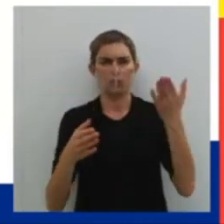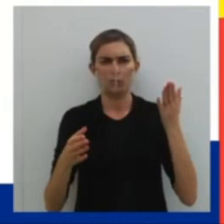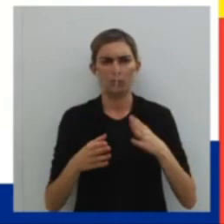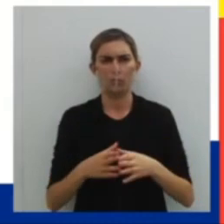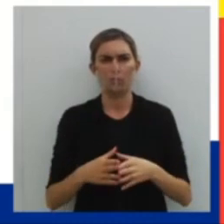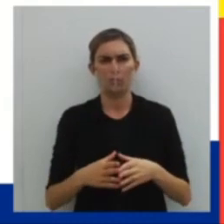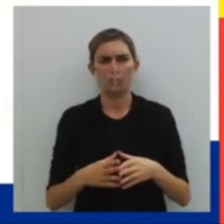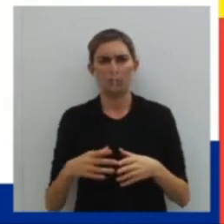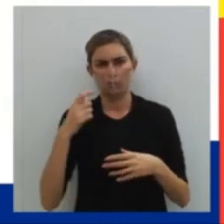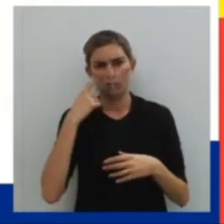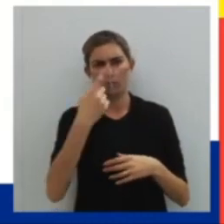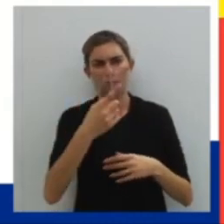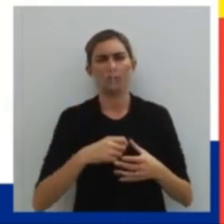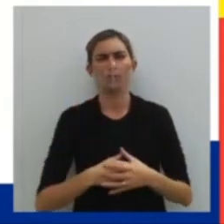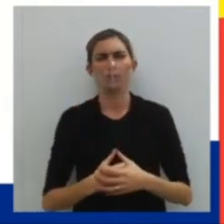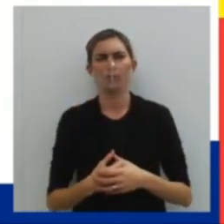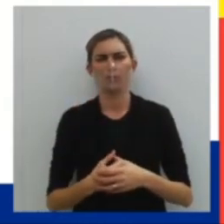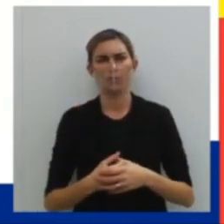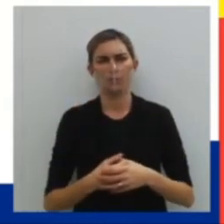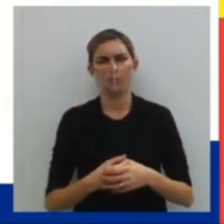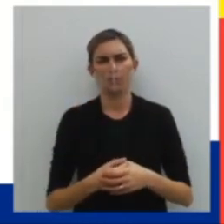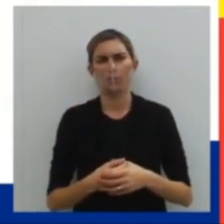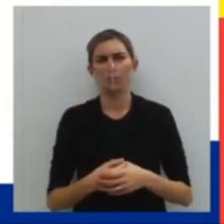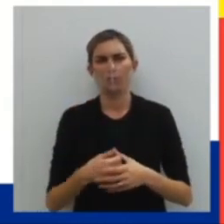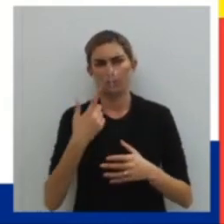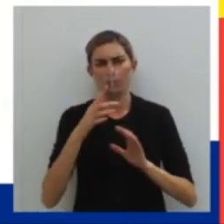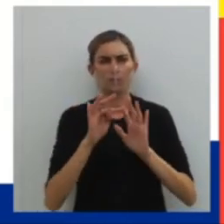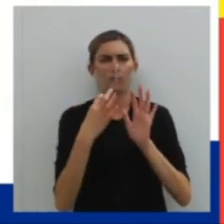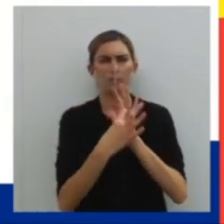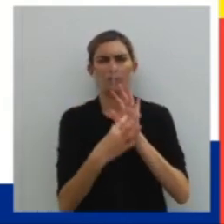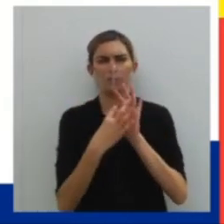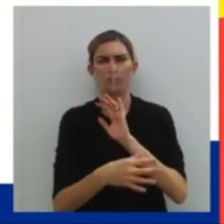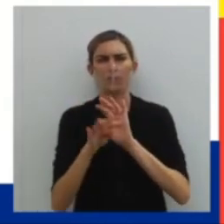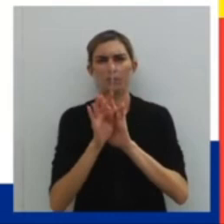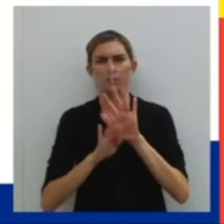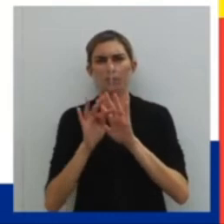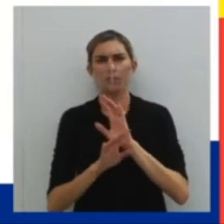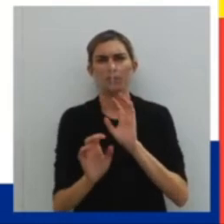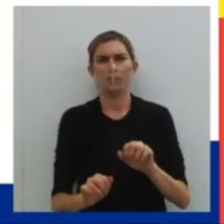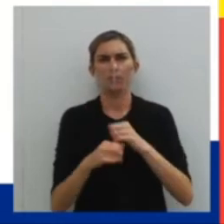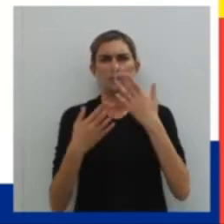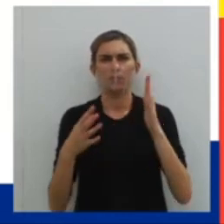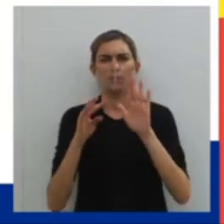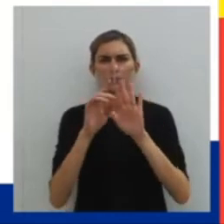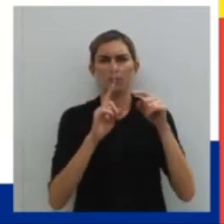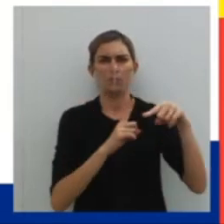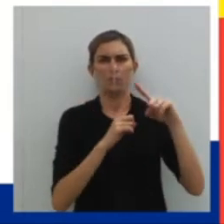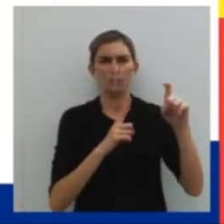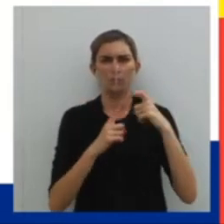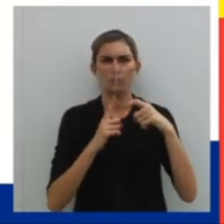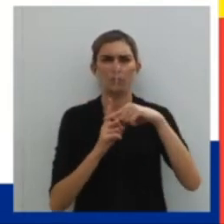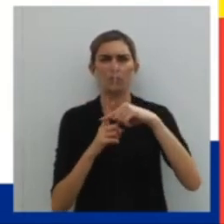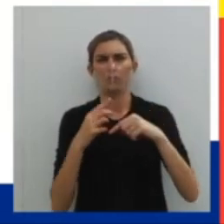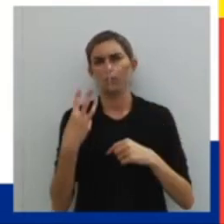um destaque aqui para vocês. Deixa eu colocar aqui um marca-texto. Isso. Quando eu pegar o X igual a